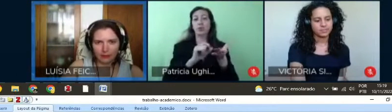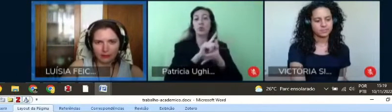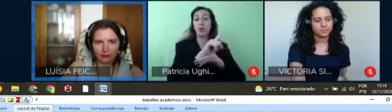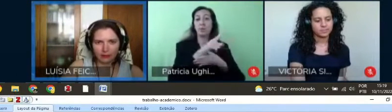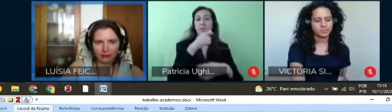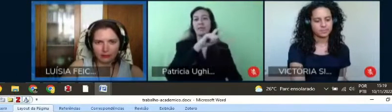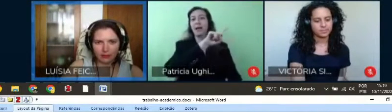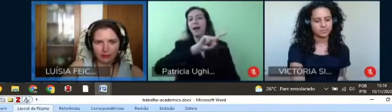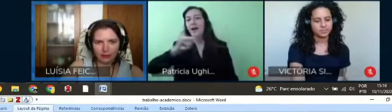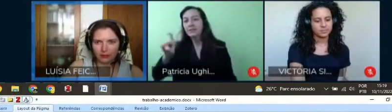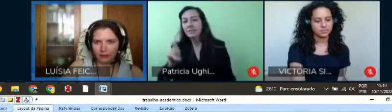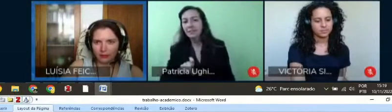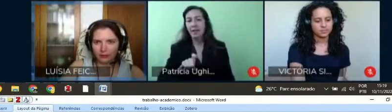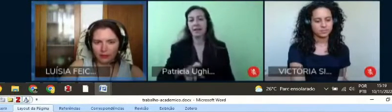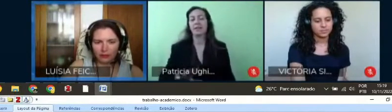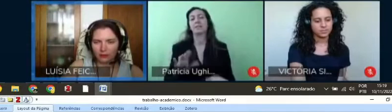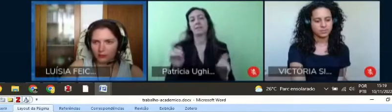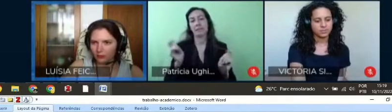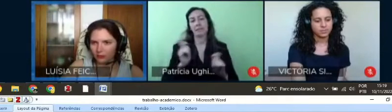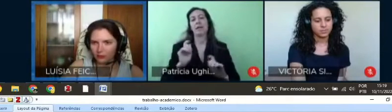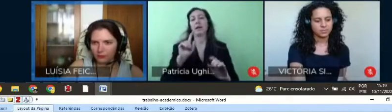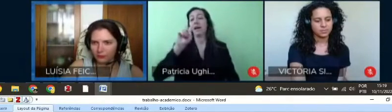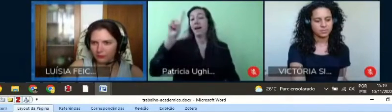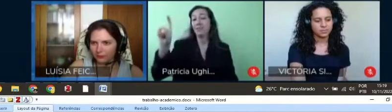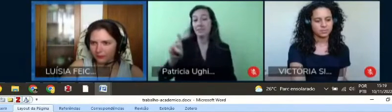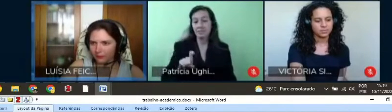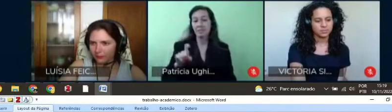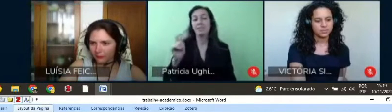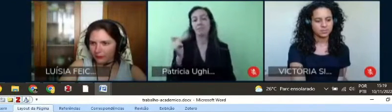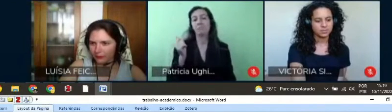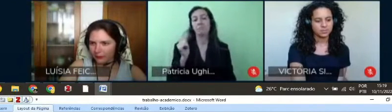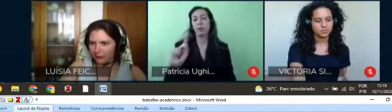arrastar para que o negócio fique. Onde é que tá o troço?